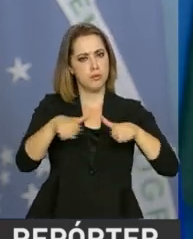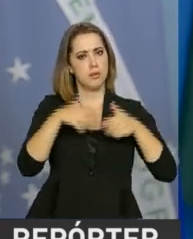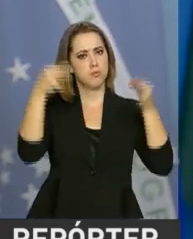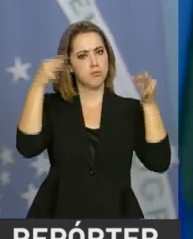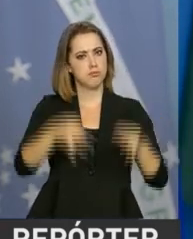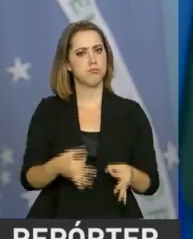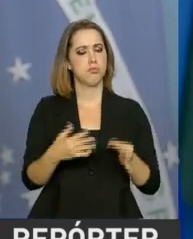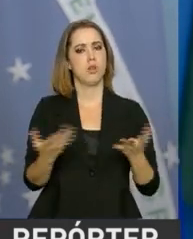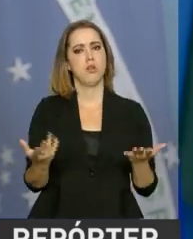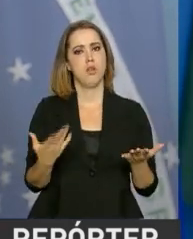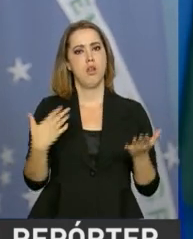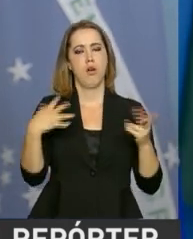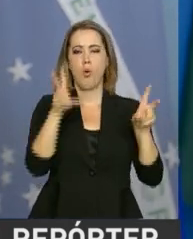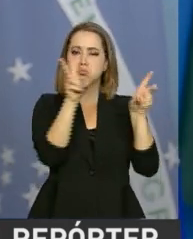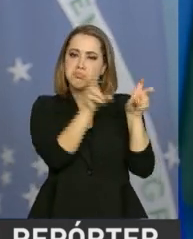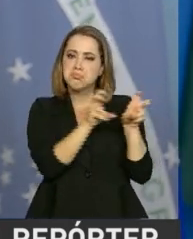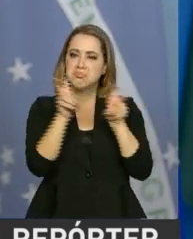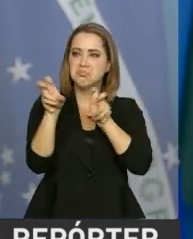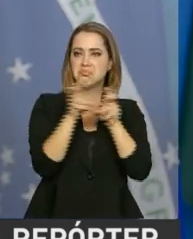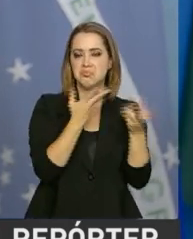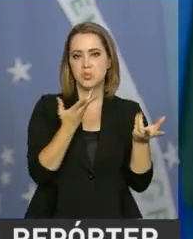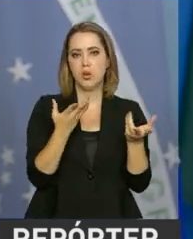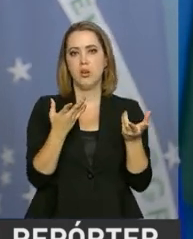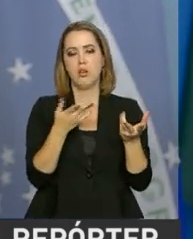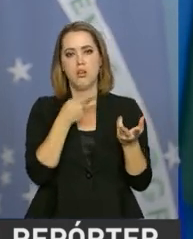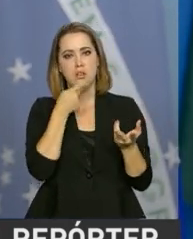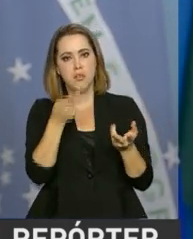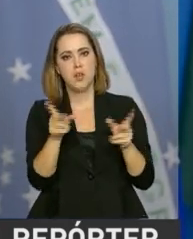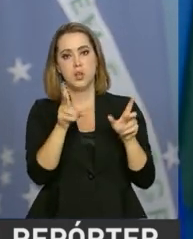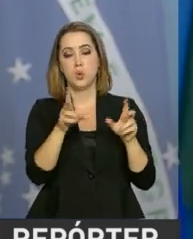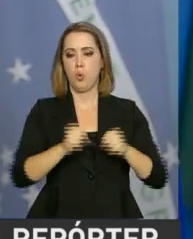atitudes que eu estou rotulando modestamente de corajosas.